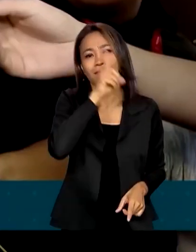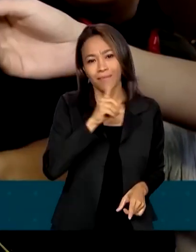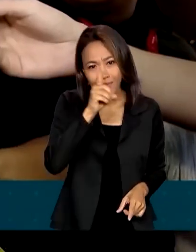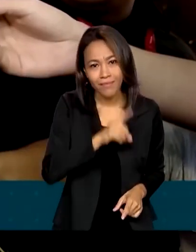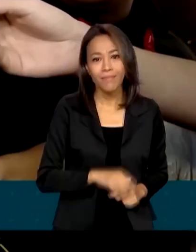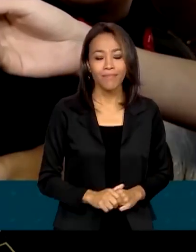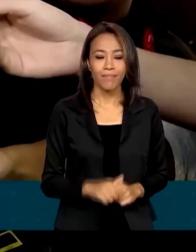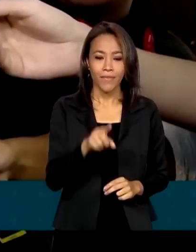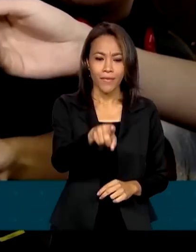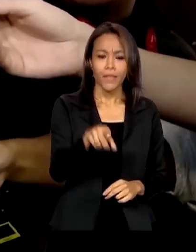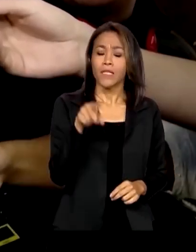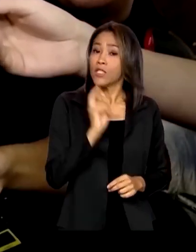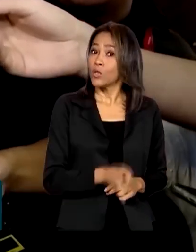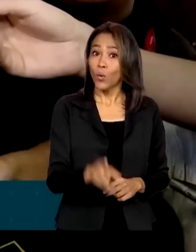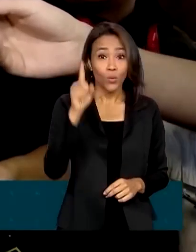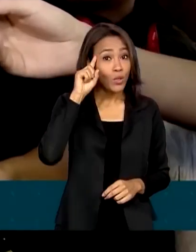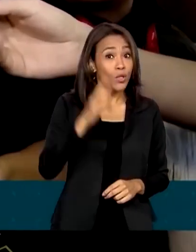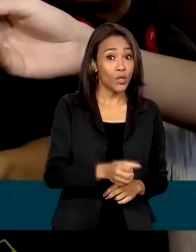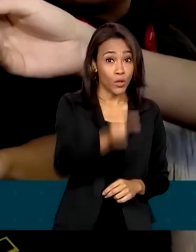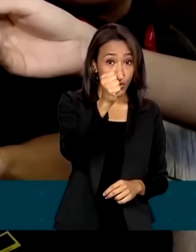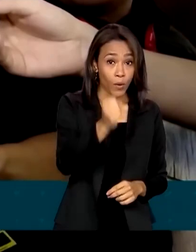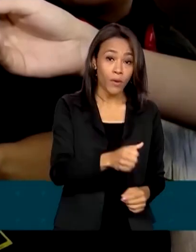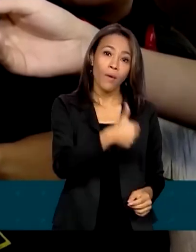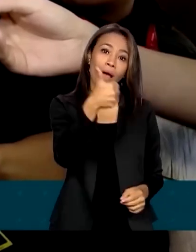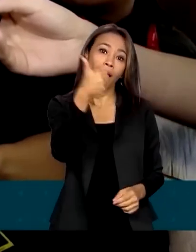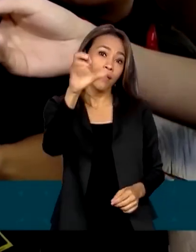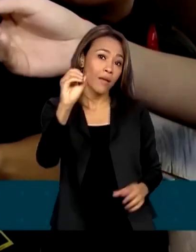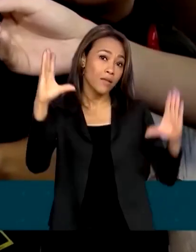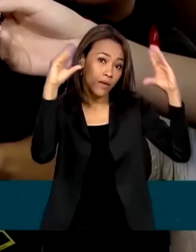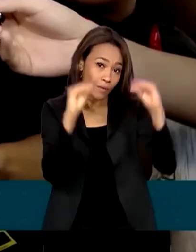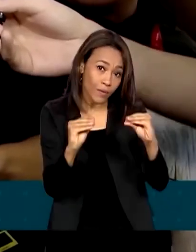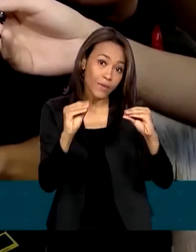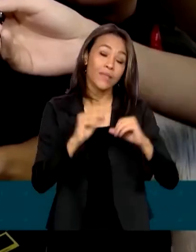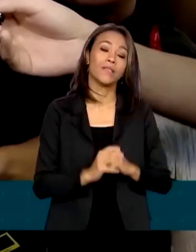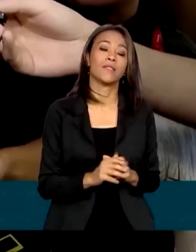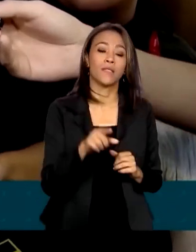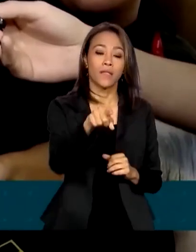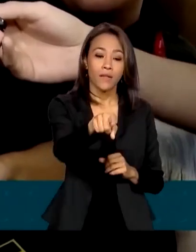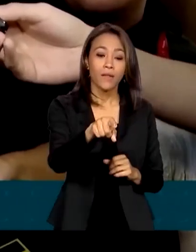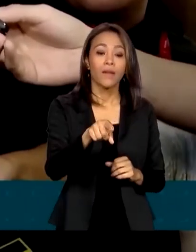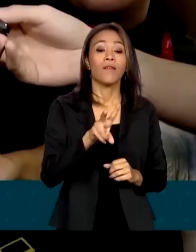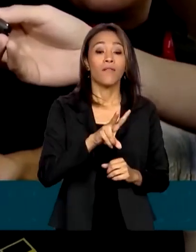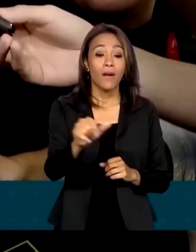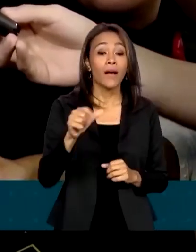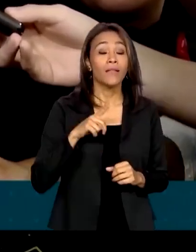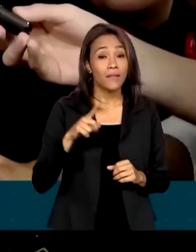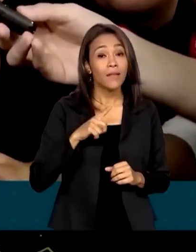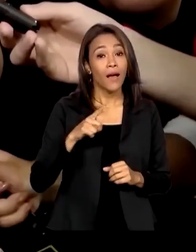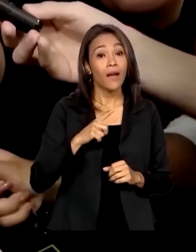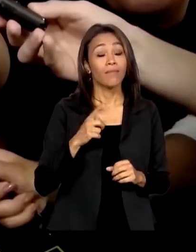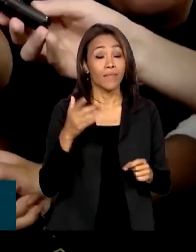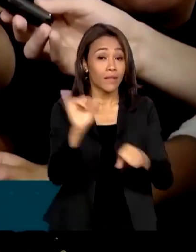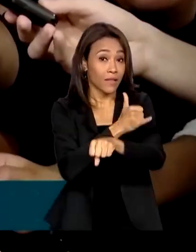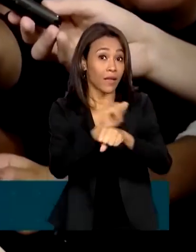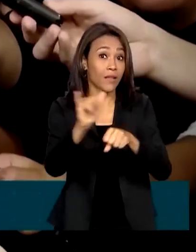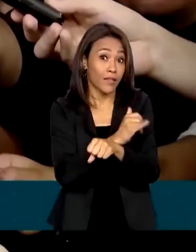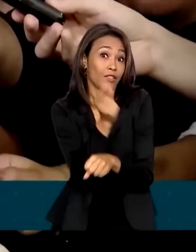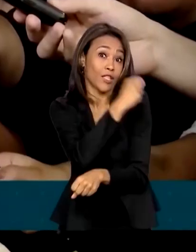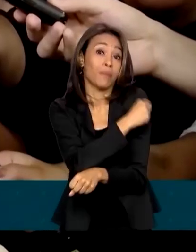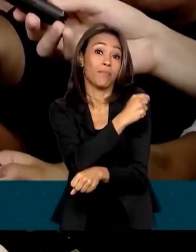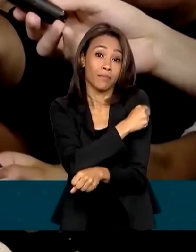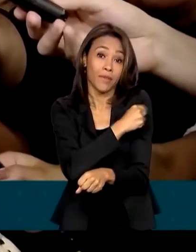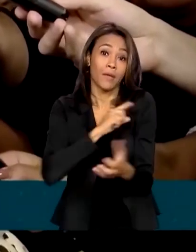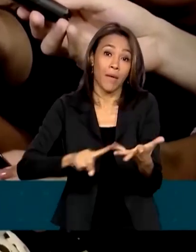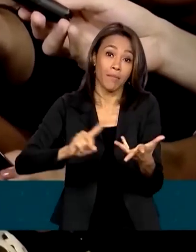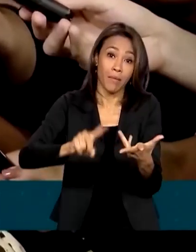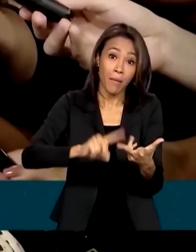Funciona todo dia, de 8 às 10 da noite, incluindo os domingos. Vai fazer parte das nossas grandes campanhas, mas também daquelas vacinas que a